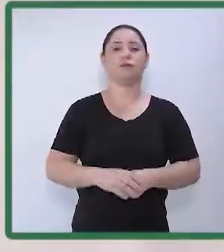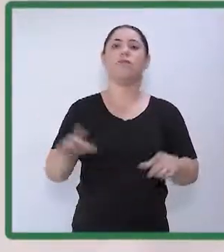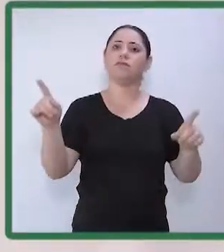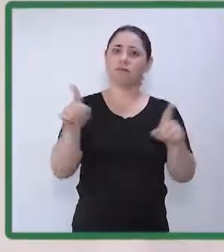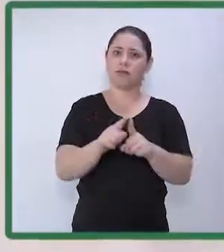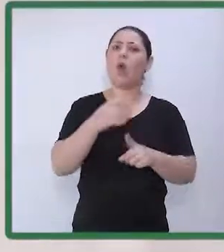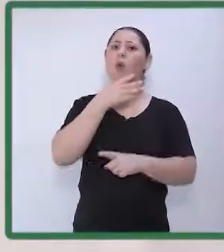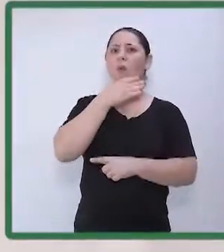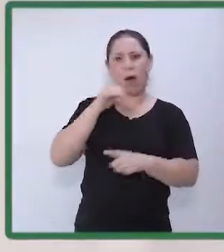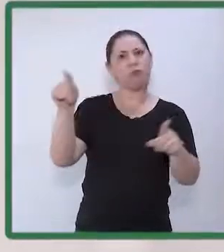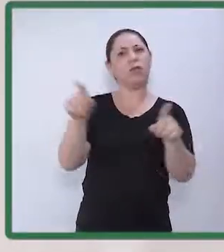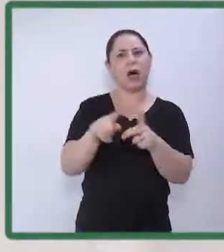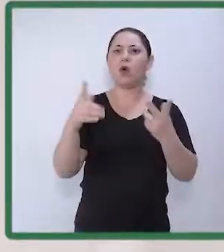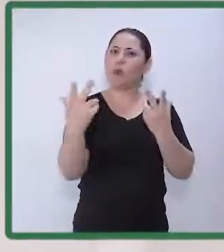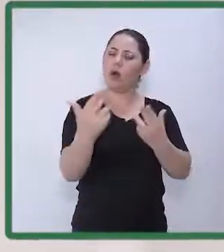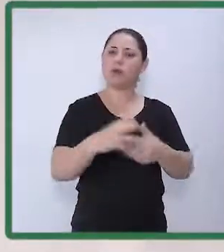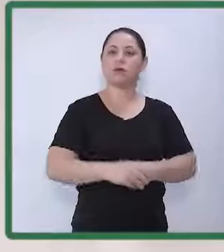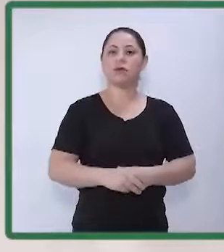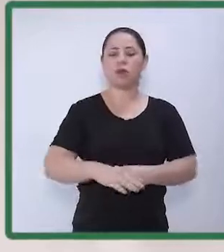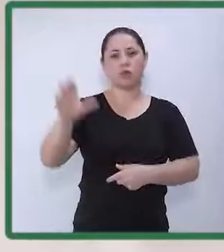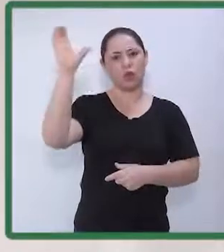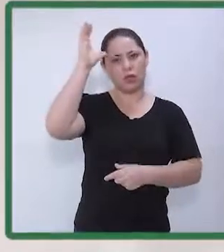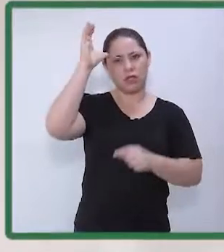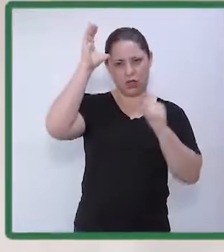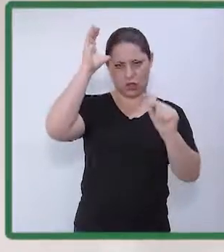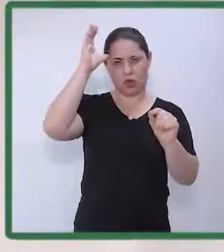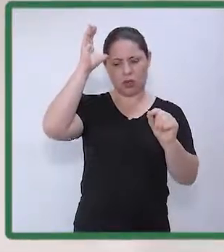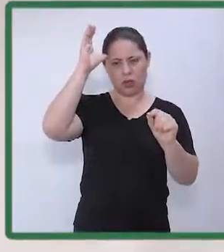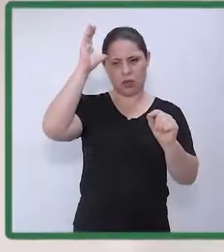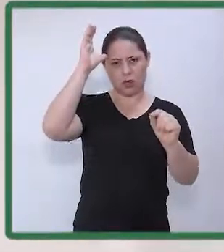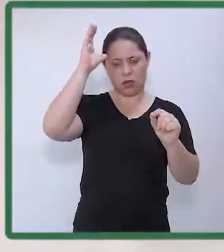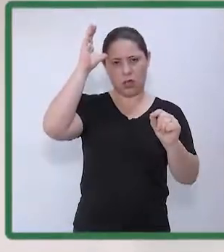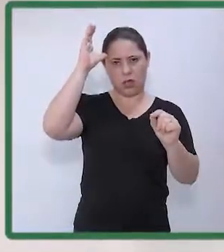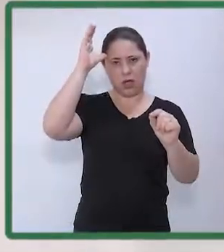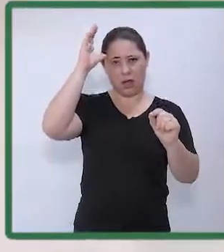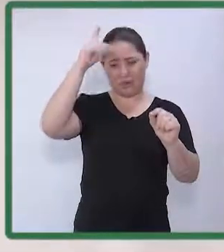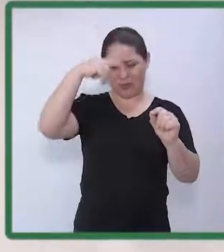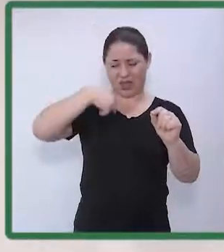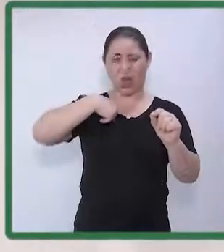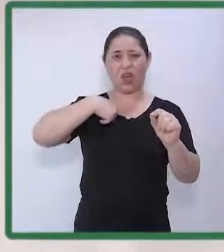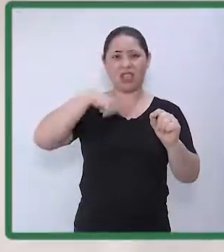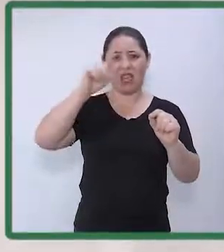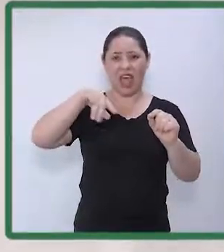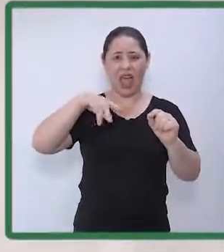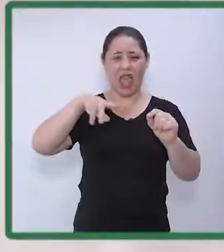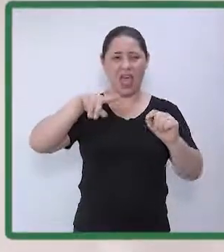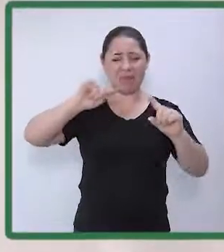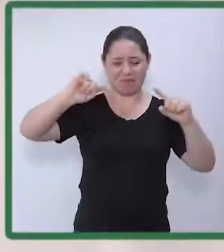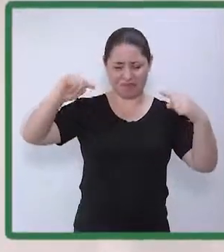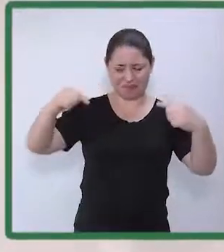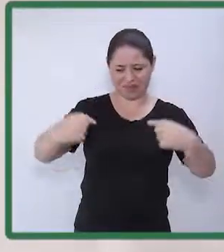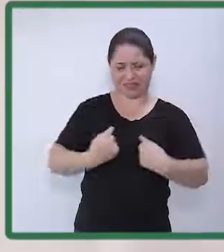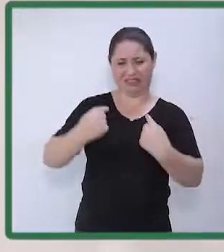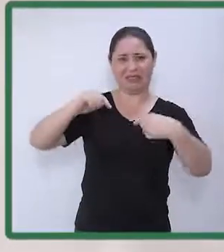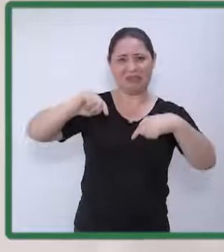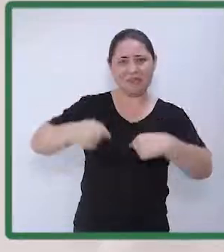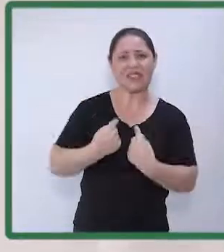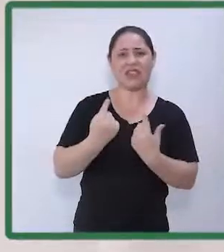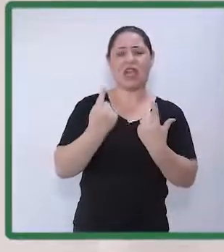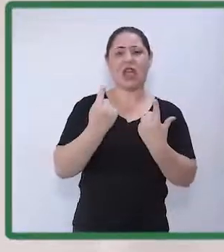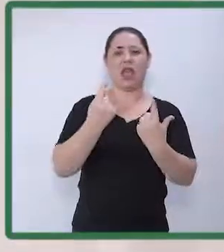ambiente de trabalho. E também para os homens se conscientizarem que isso para nós é uma agressão muito grande, que muitas